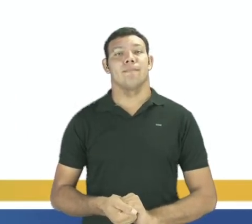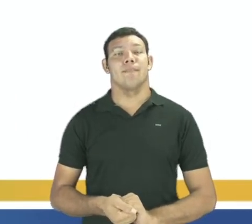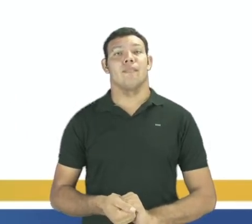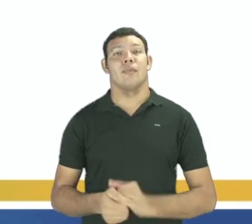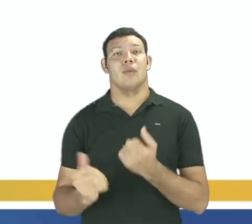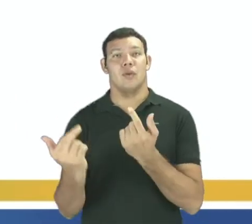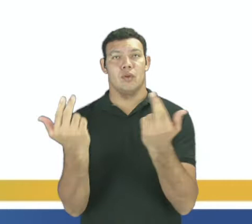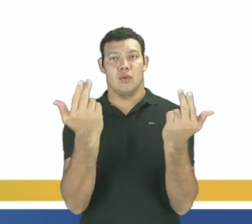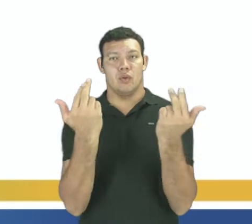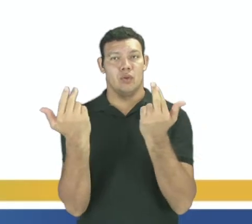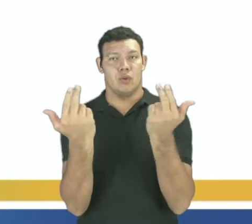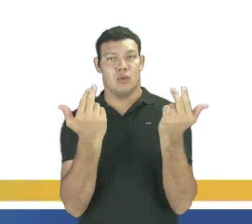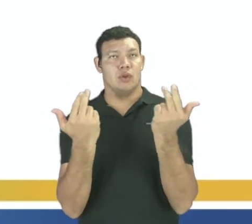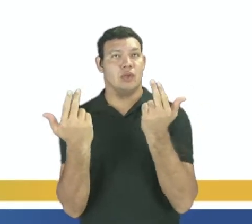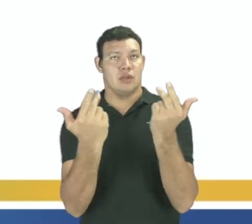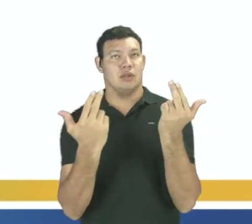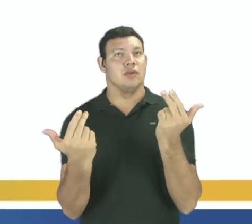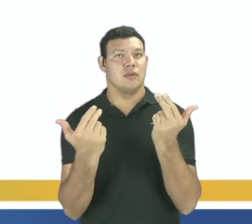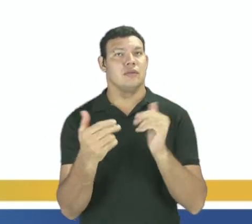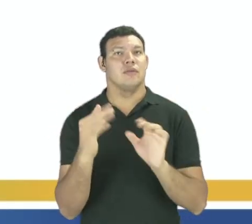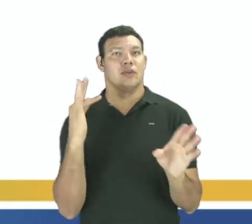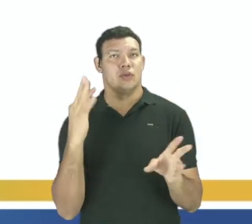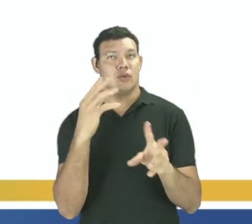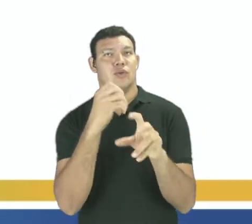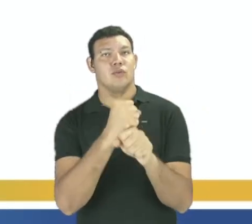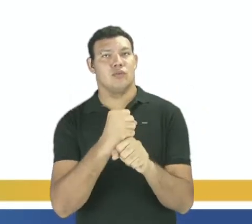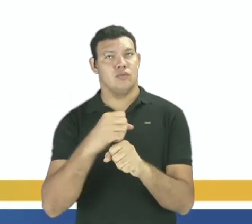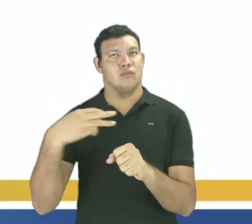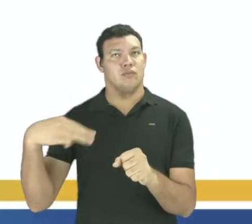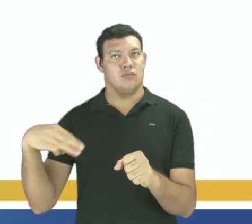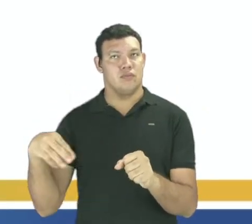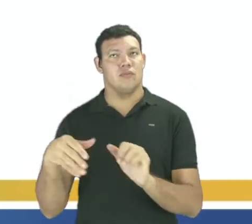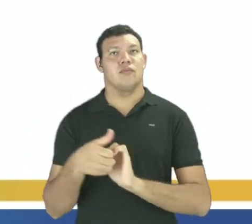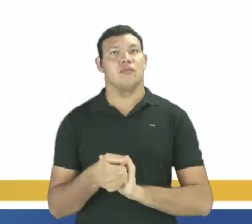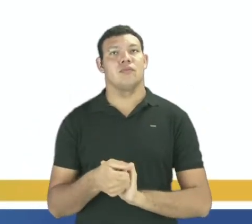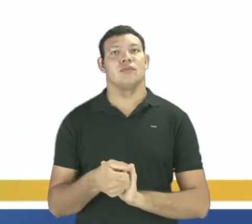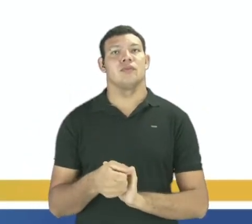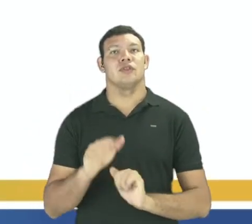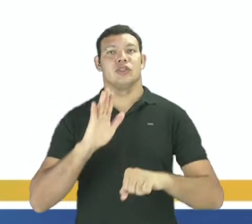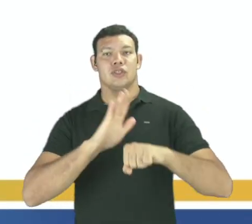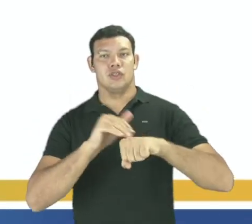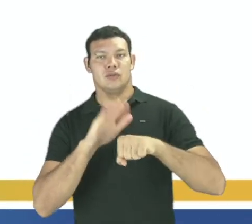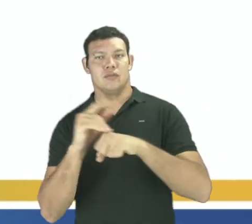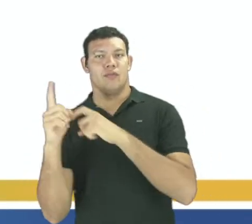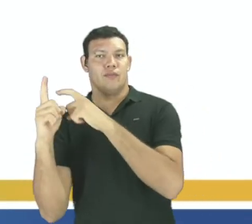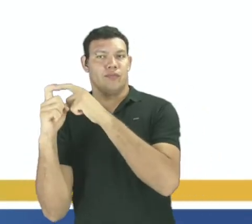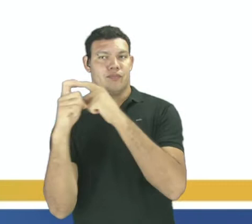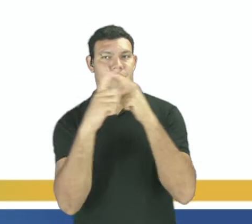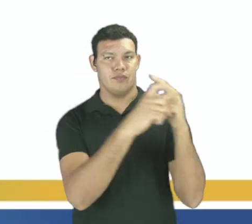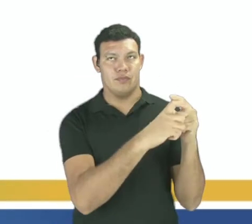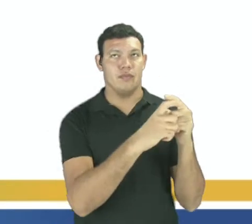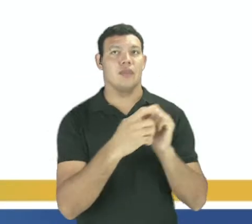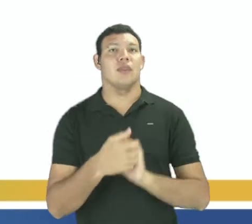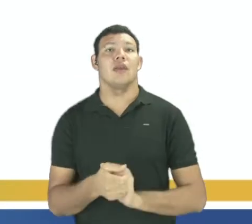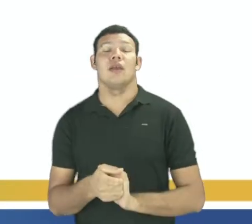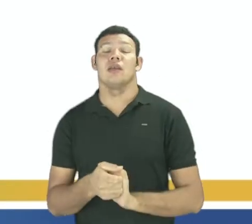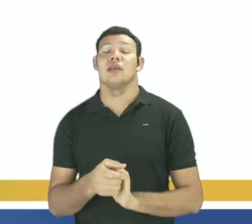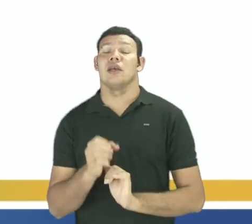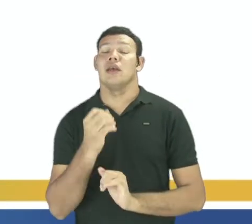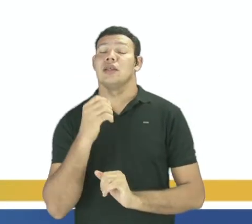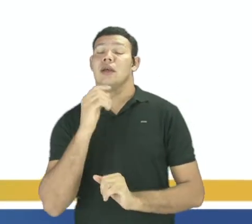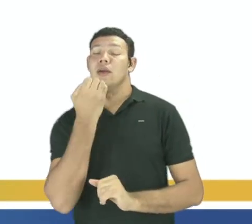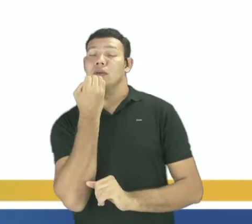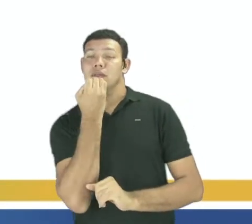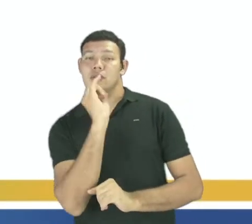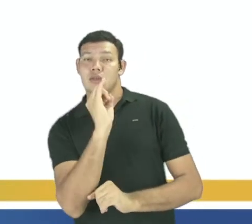adição de um algébrico de monômios é chamado de polinômio. Para efetuarmos a adição de polinômio,